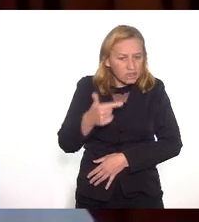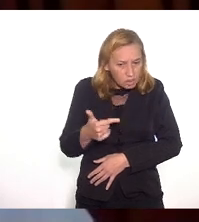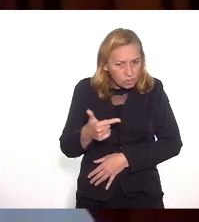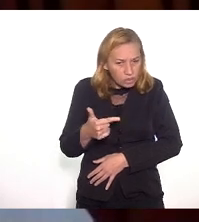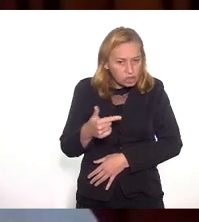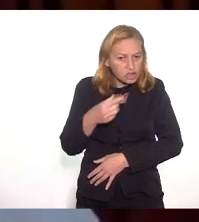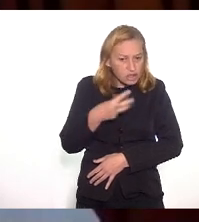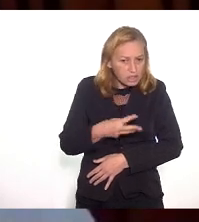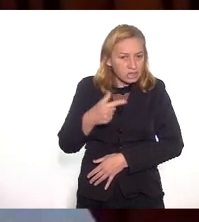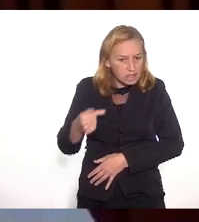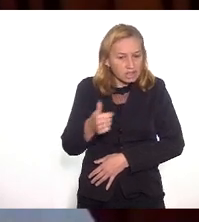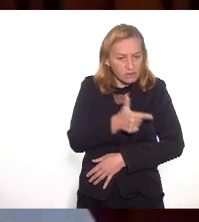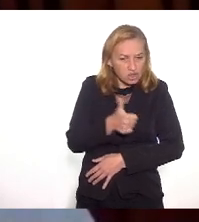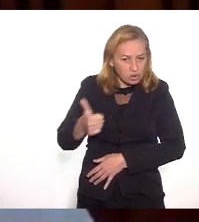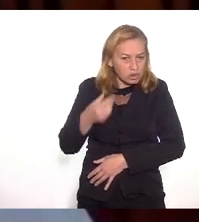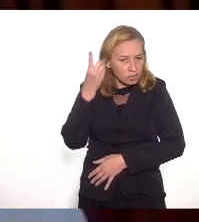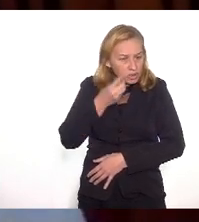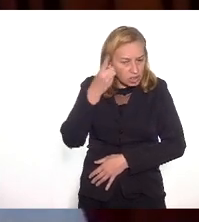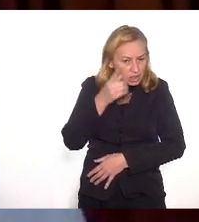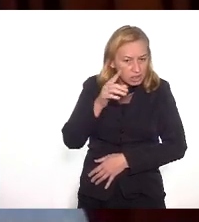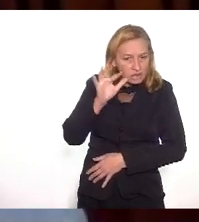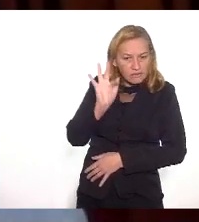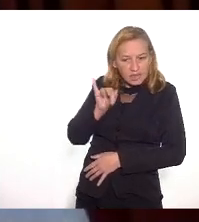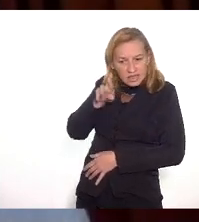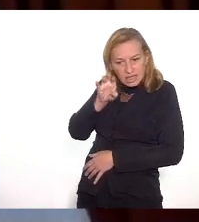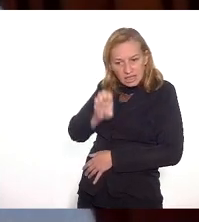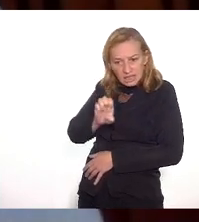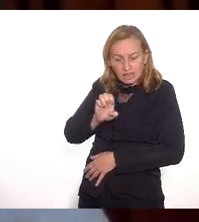4237 de 21. Autoria do deputado Franciane Mota.